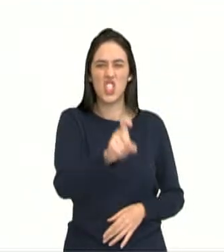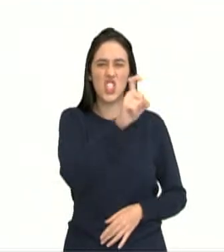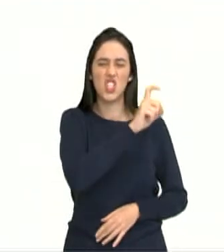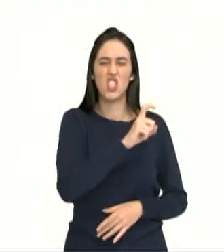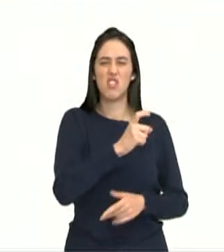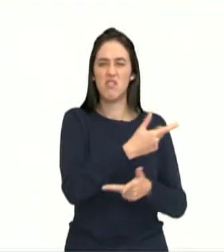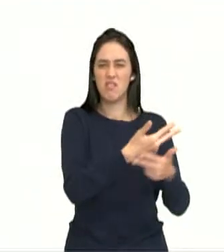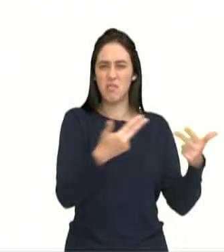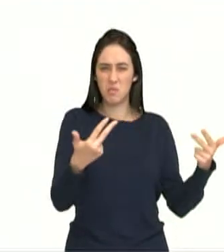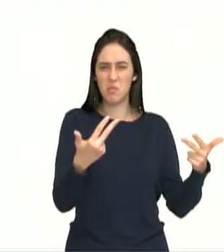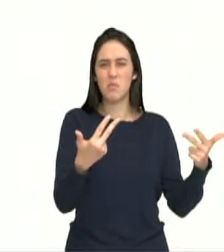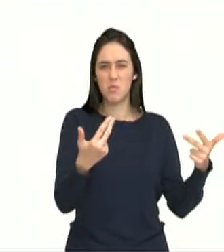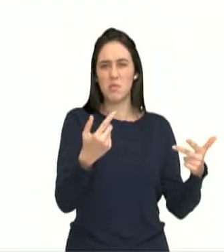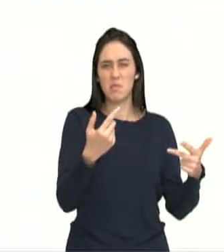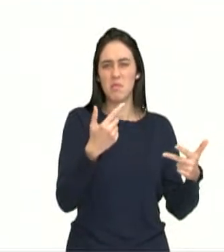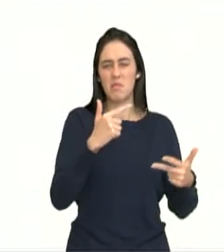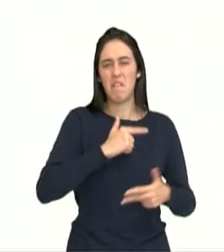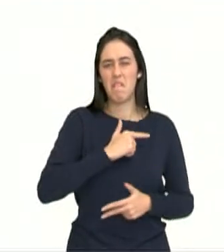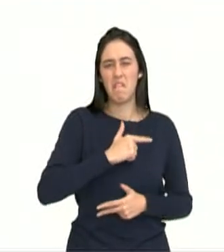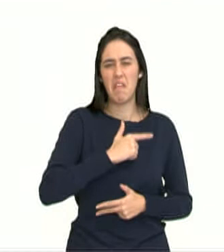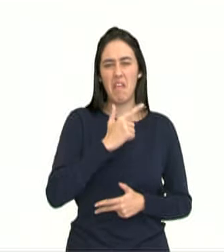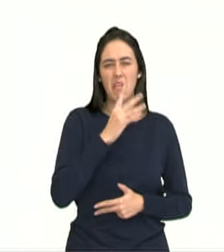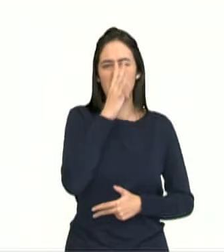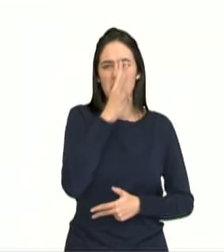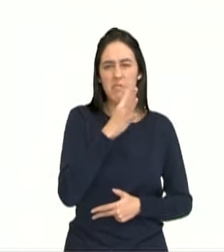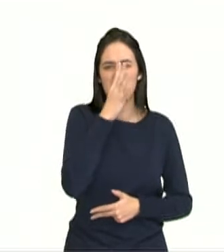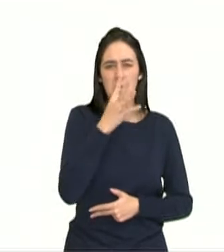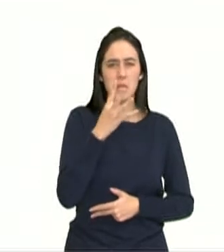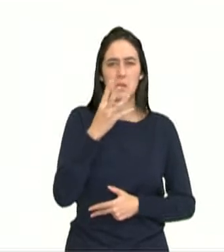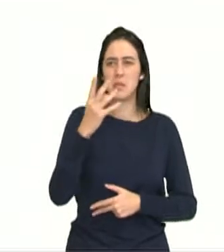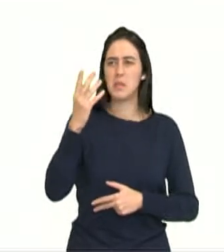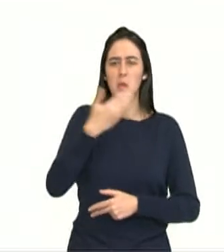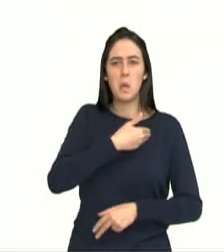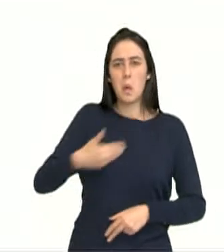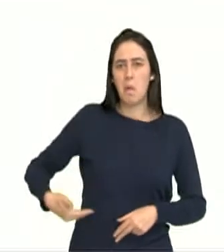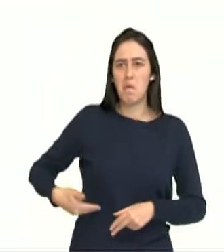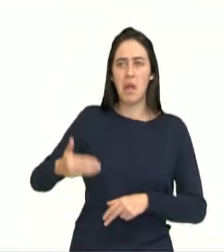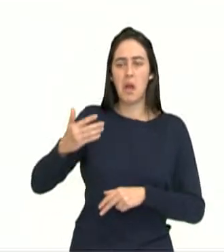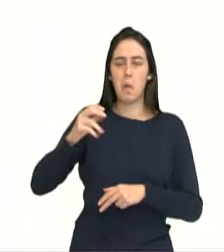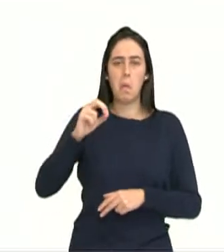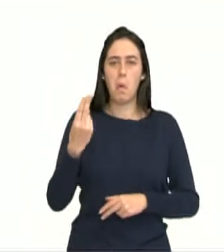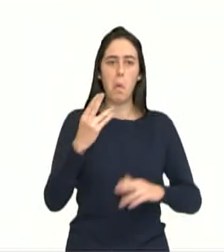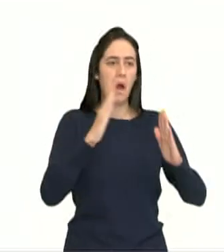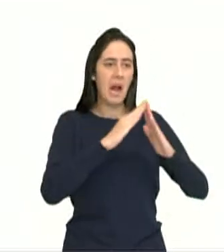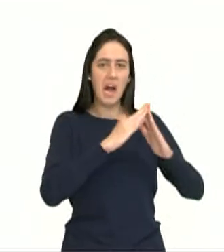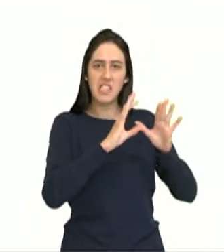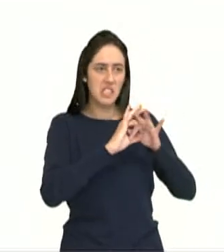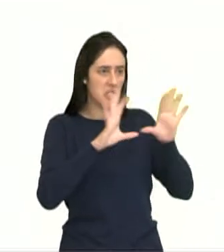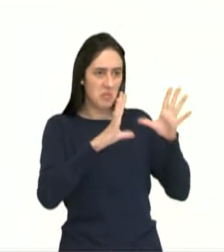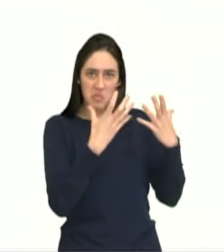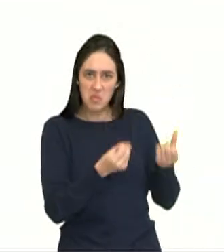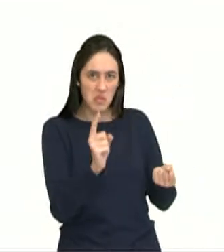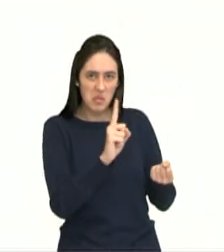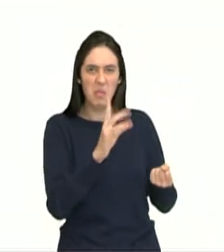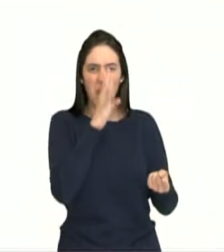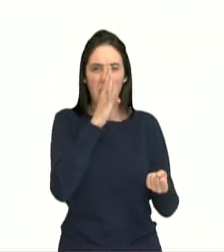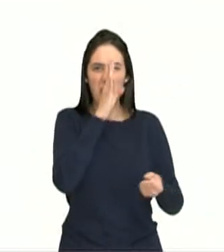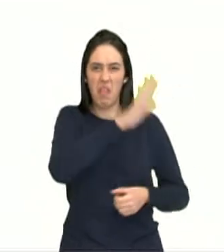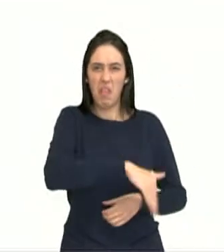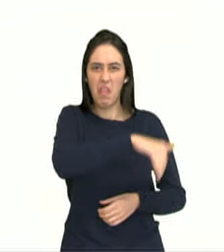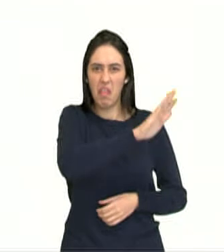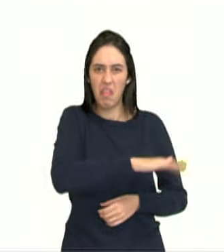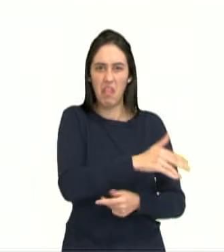pichação ou algum trabalho cuja autorização não foi dada pelo dono da casa, ou mesmo está aí